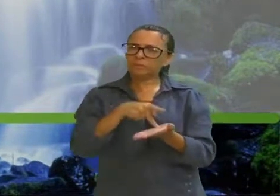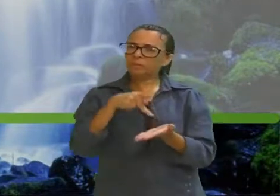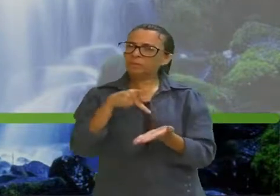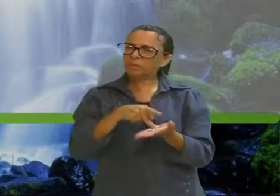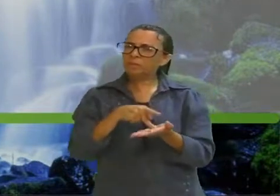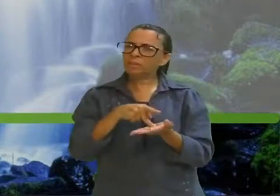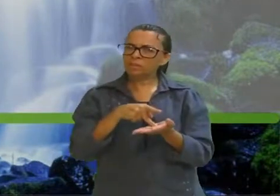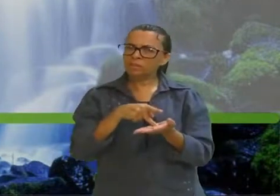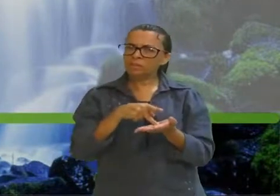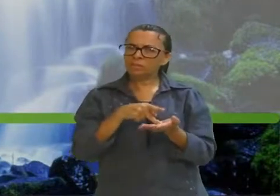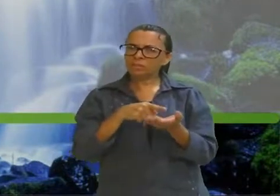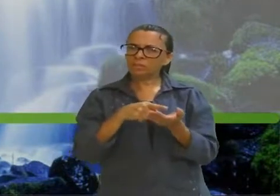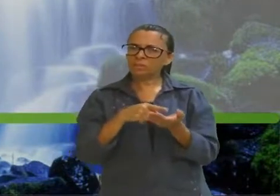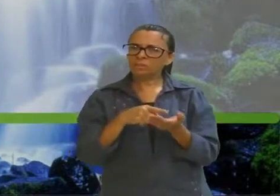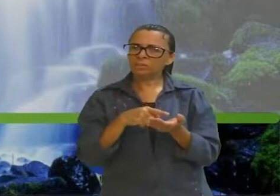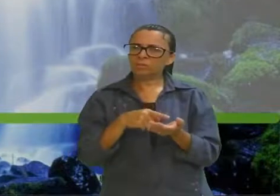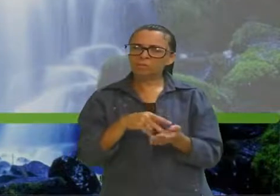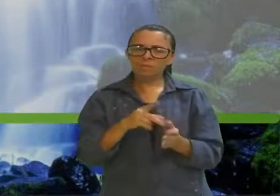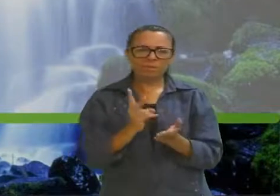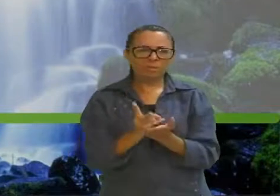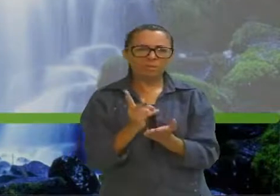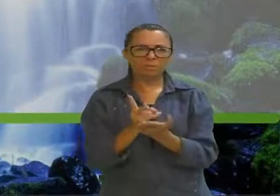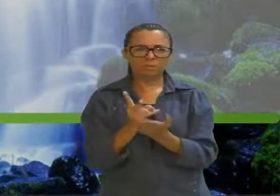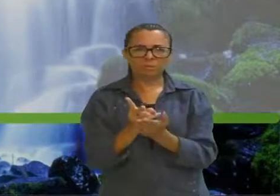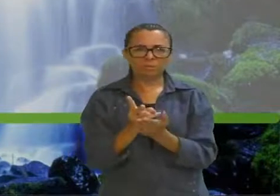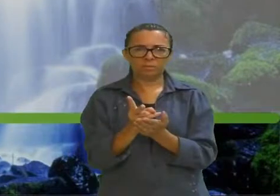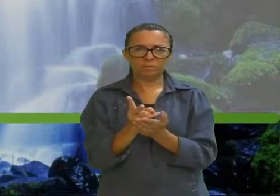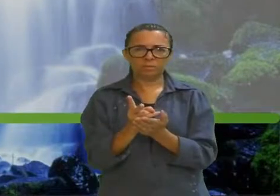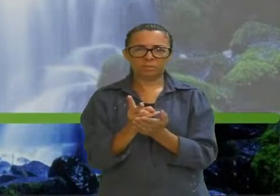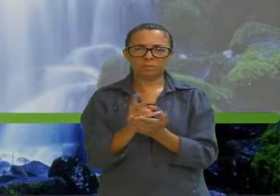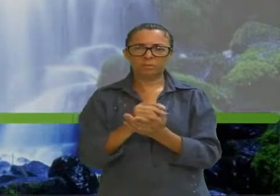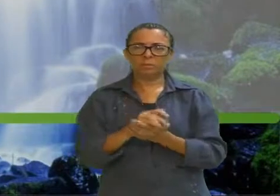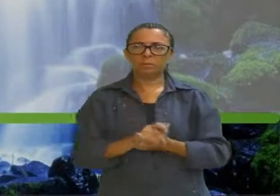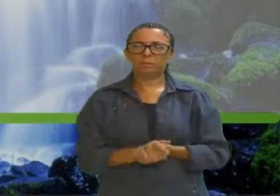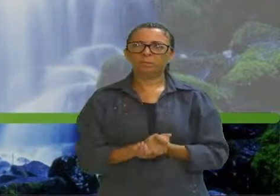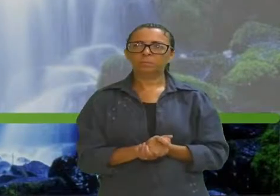aqui. O que você faz? Está em negrito aqui. Faz.